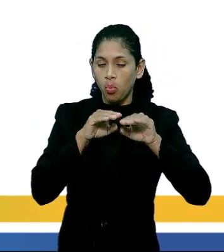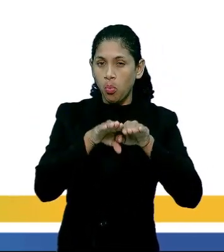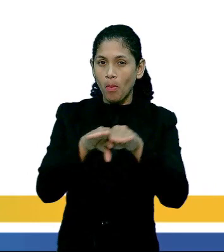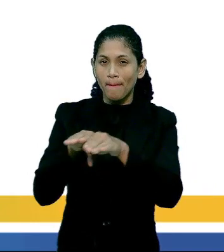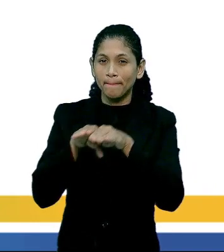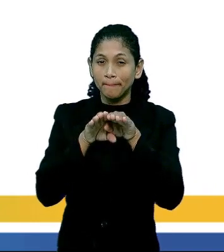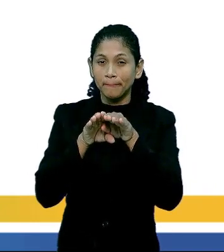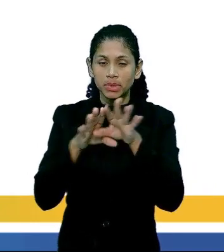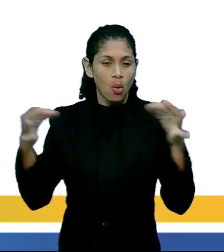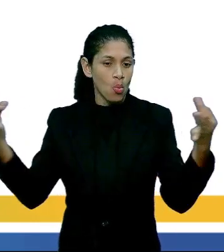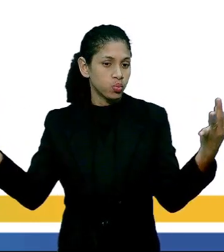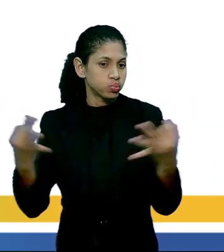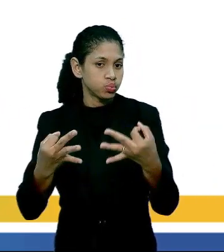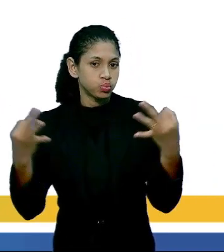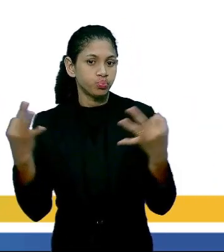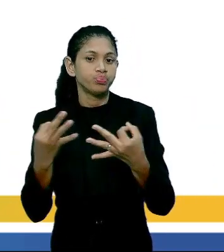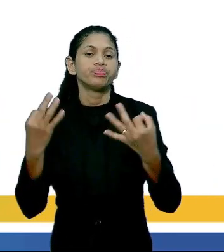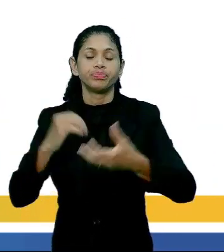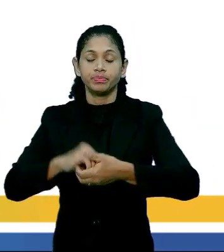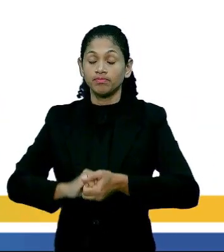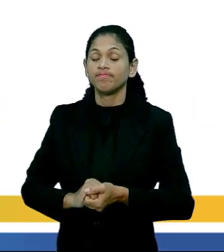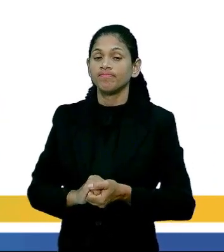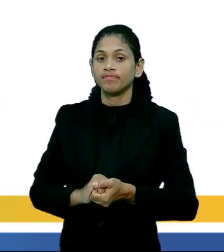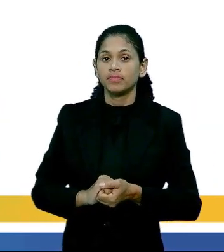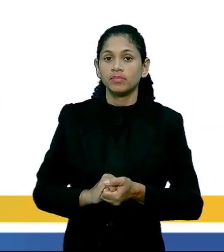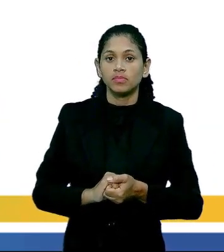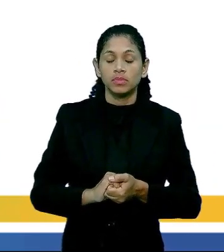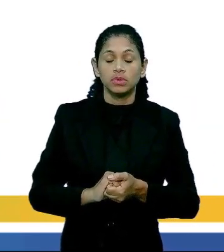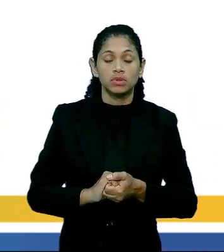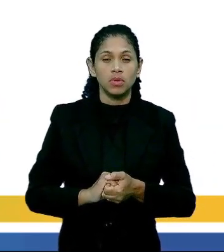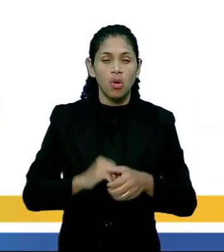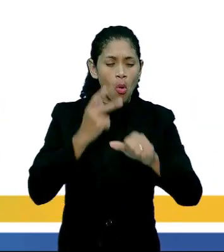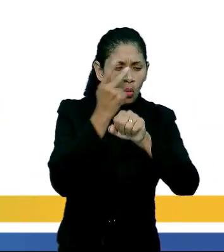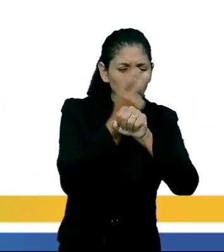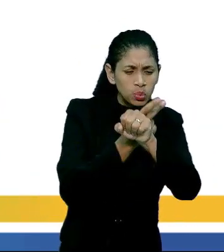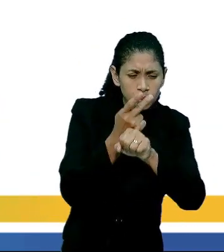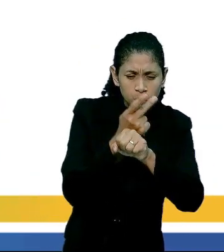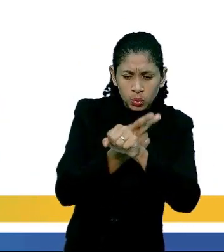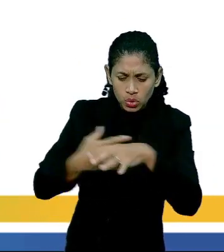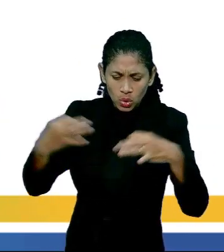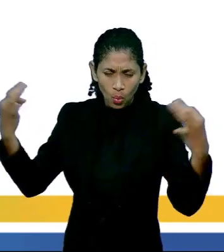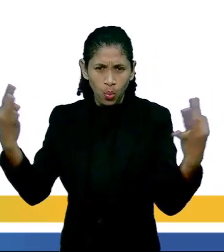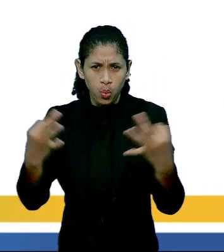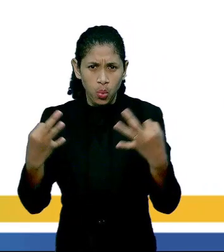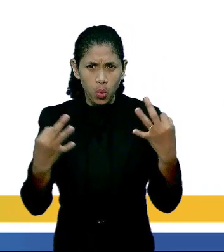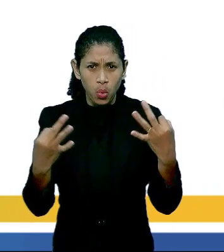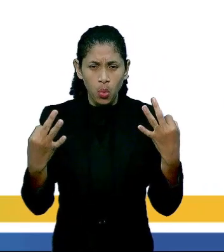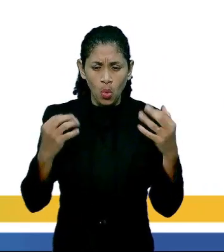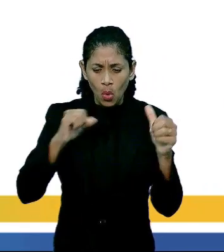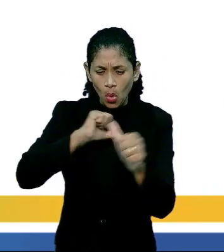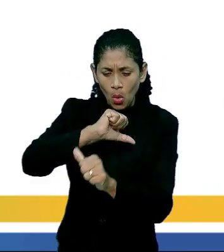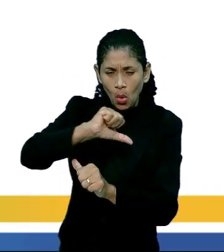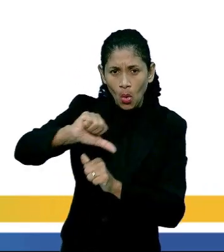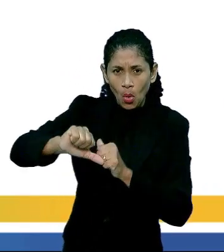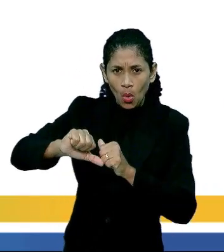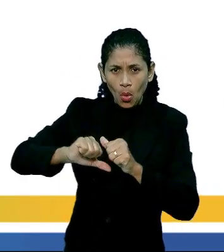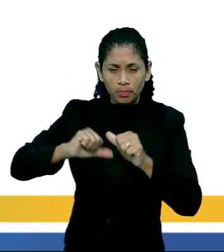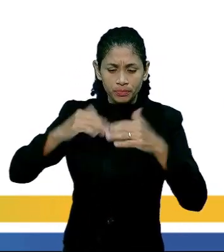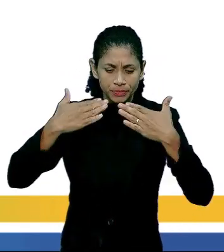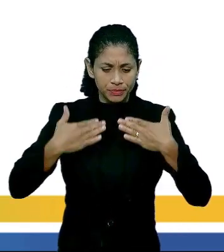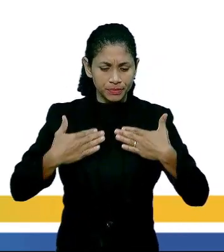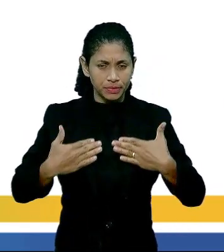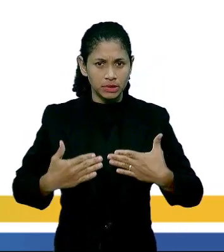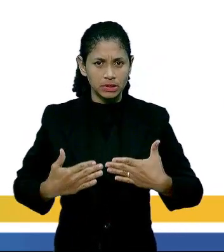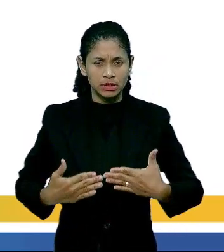eles é a melhor. Nesse sentido, passa a existir uma busca por perfeição, adequação, cobrança e